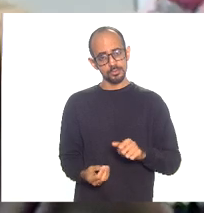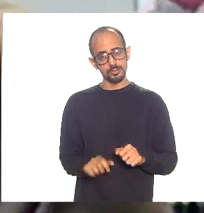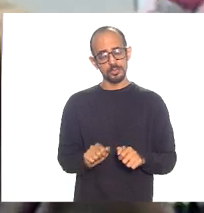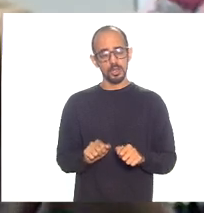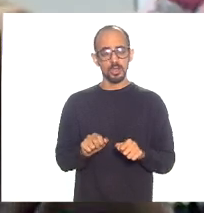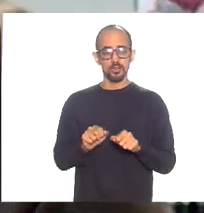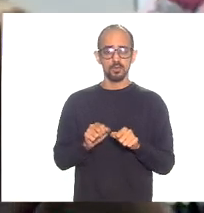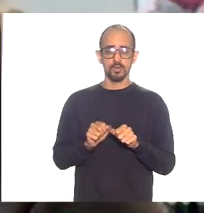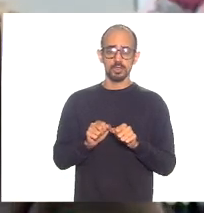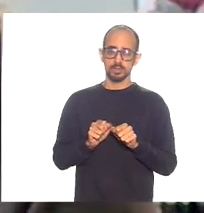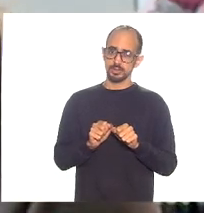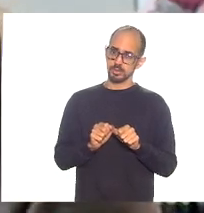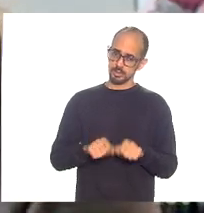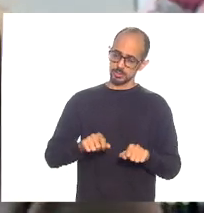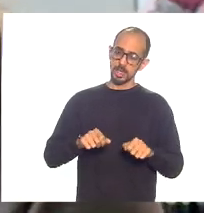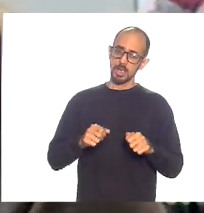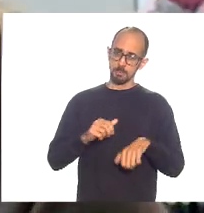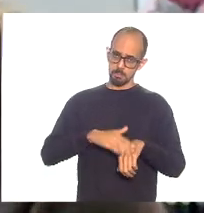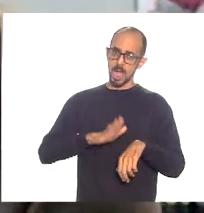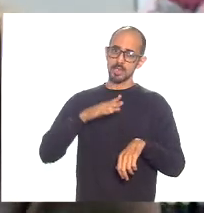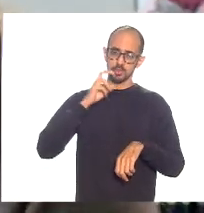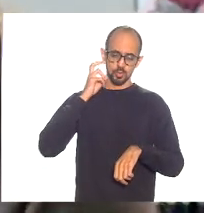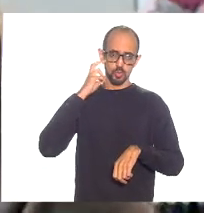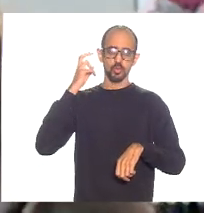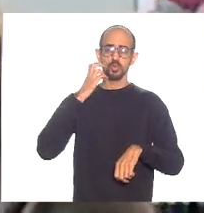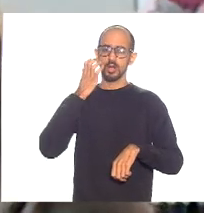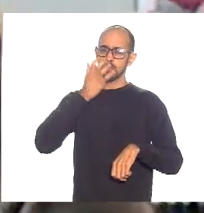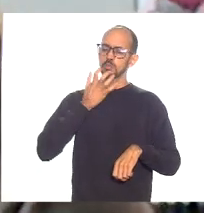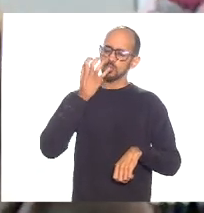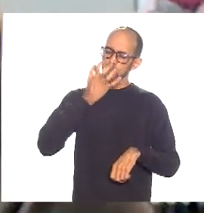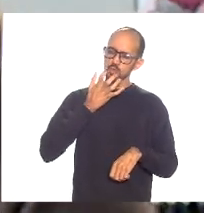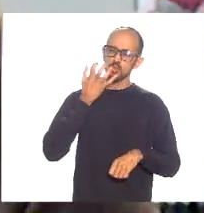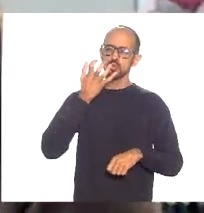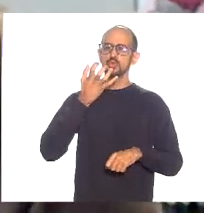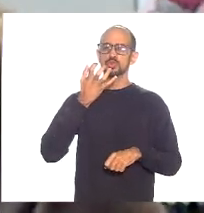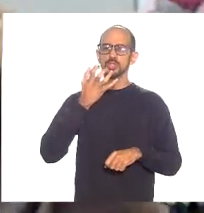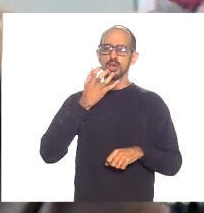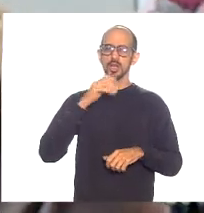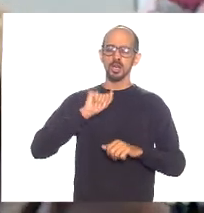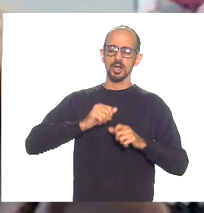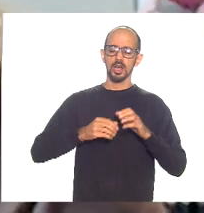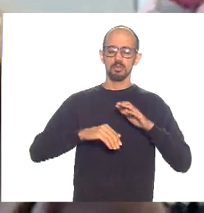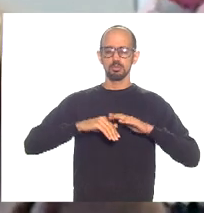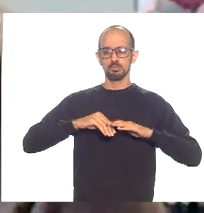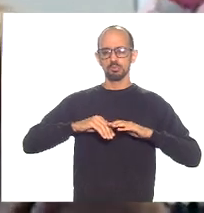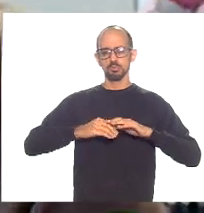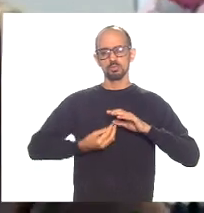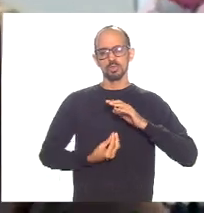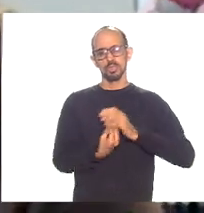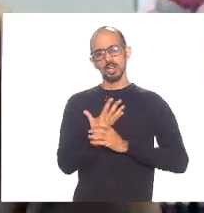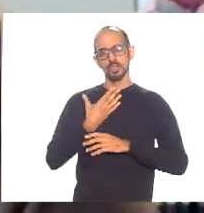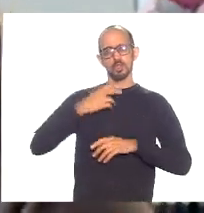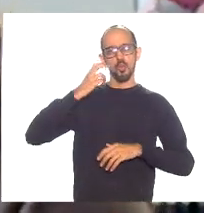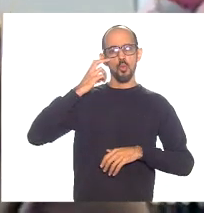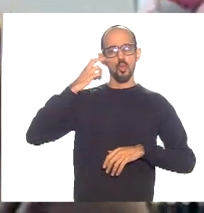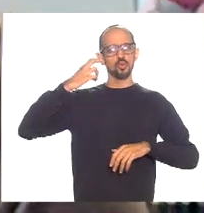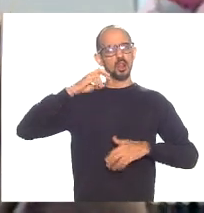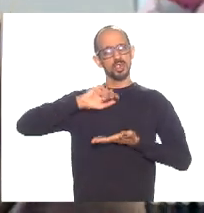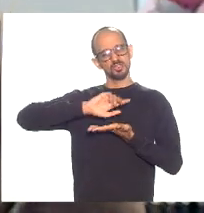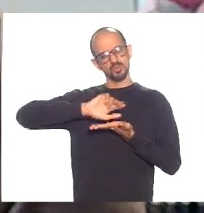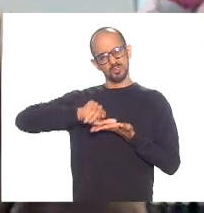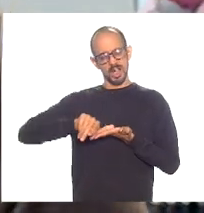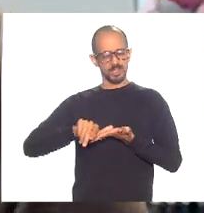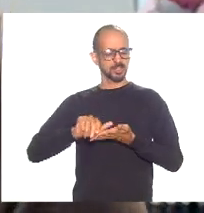quadros na cultura, na música, na produção cultural, nas diferentes